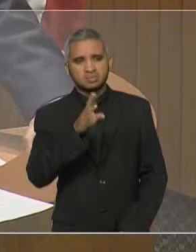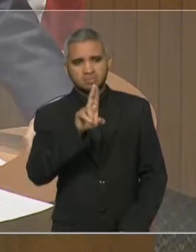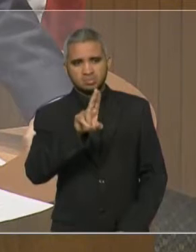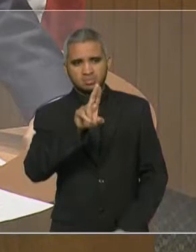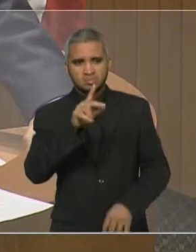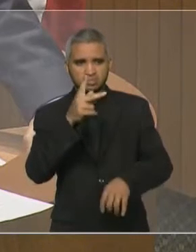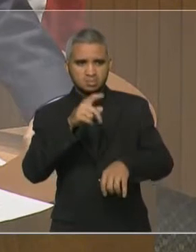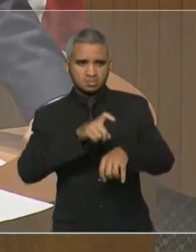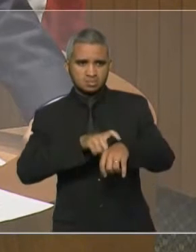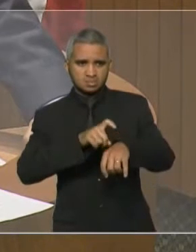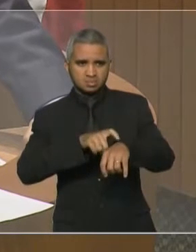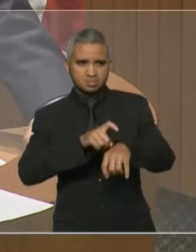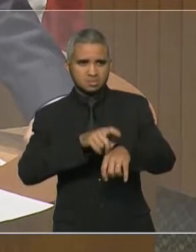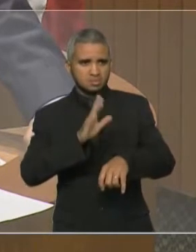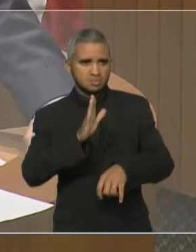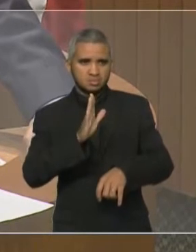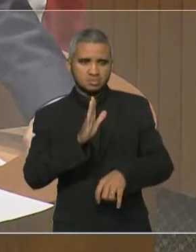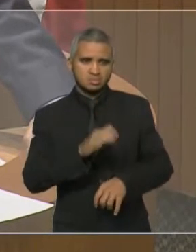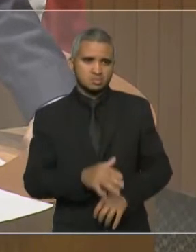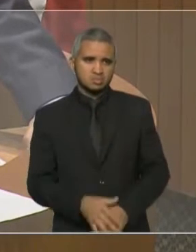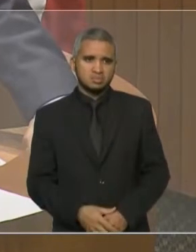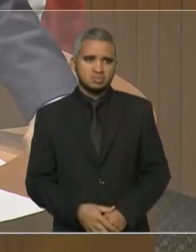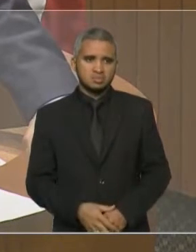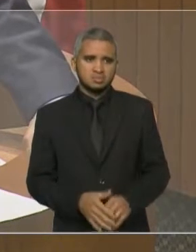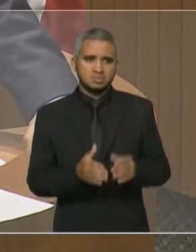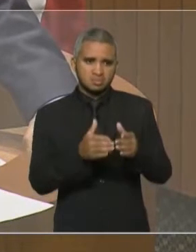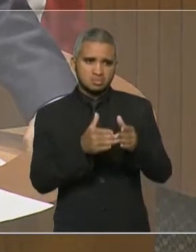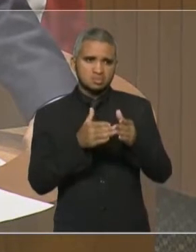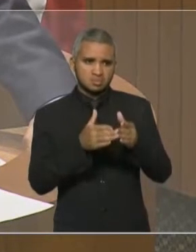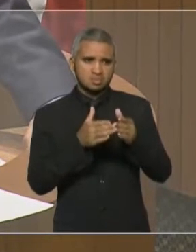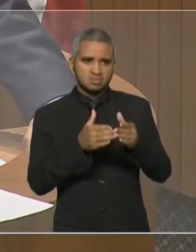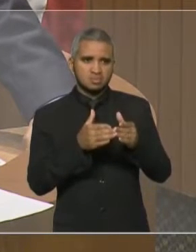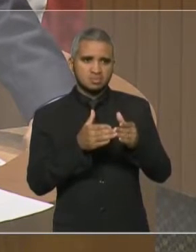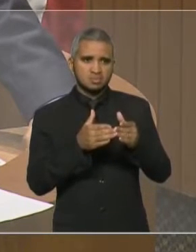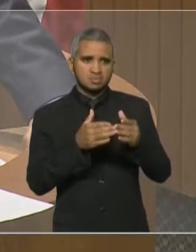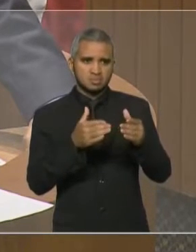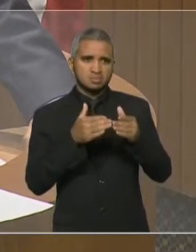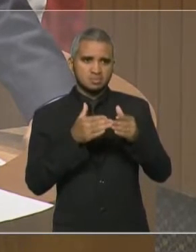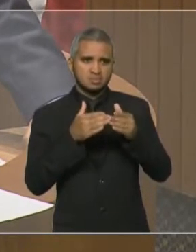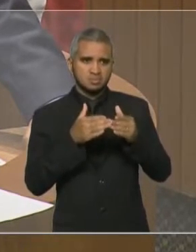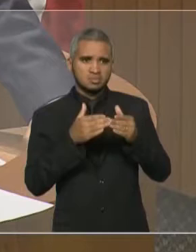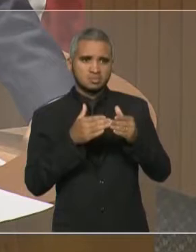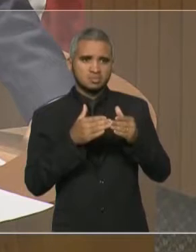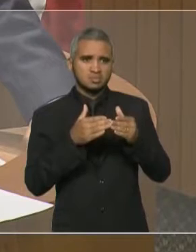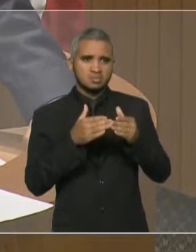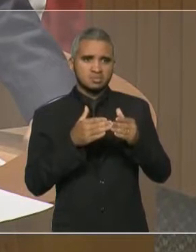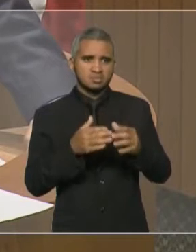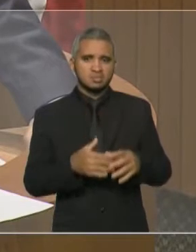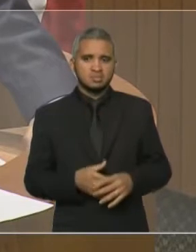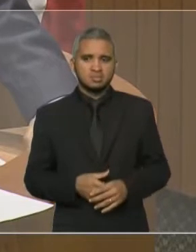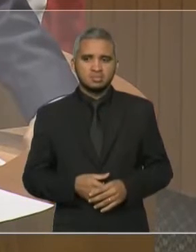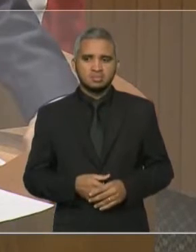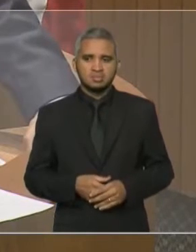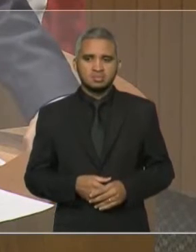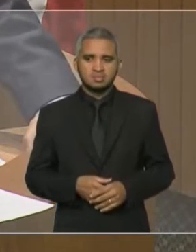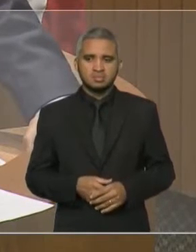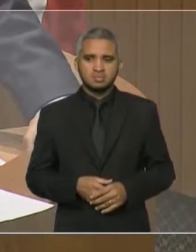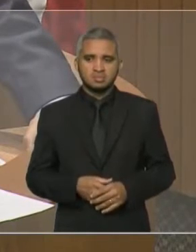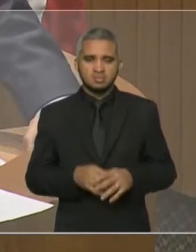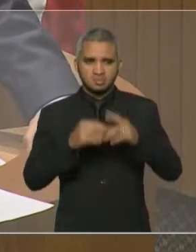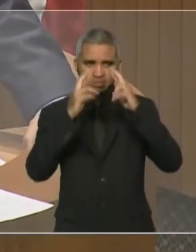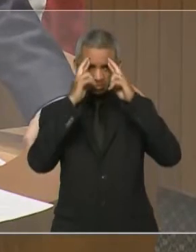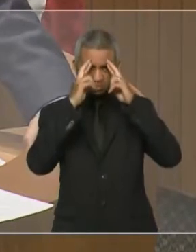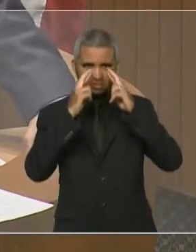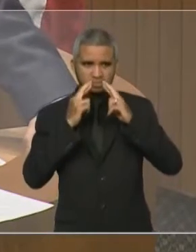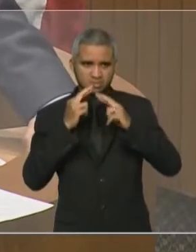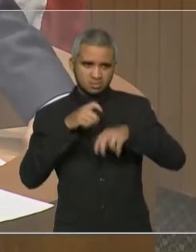em tantos tempos regimentais. Às vezes as verdades... Eu gostaria que respeitasse o meu tempo. Às vezes as verdades incomodam. Eu gostaria que respeitasse o meu tempo,